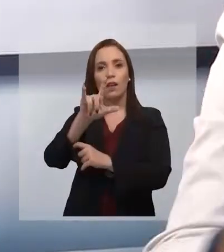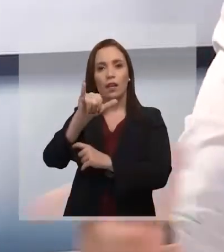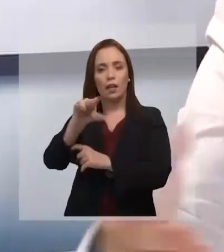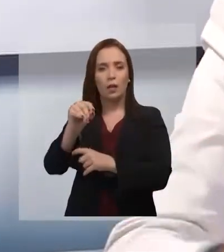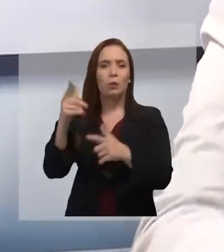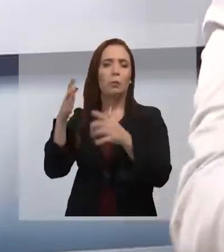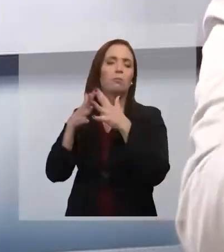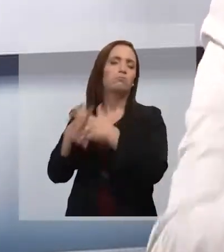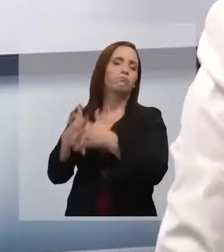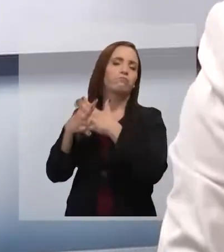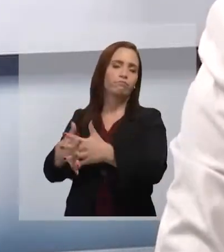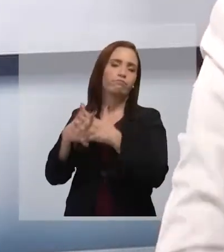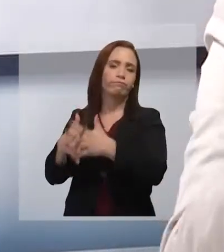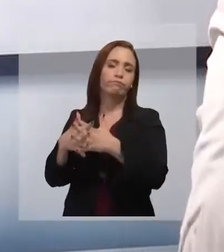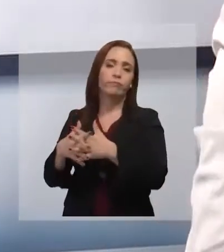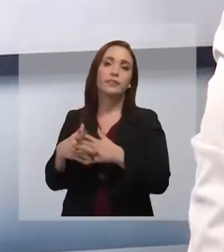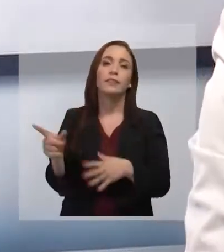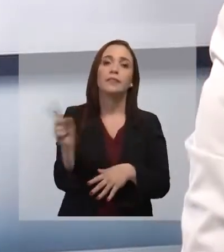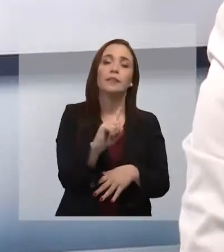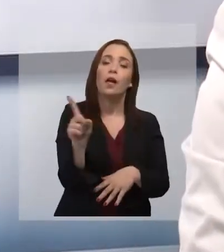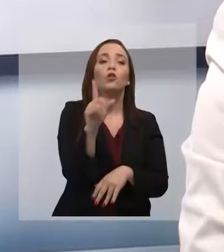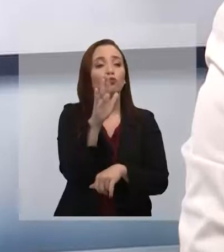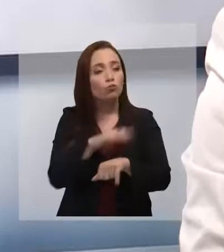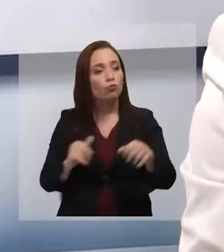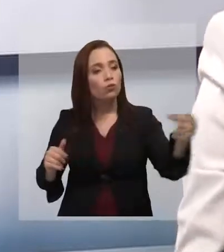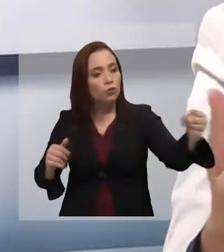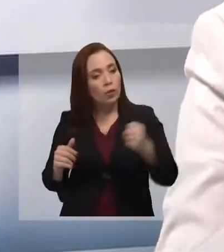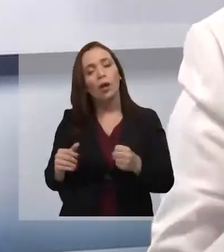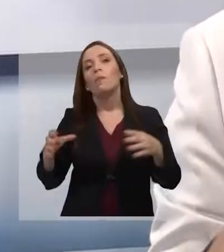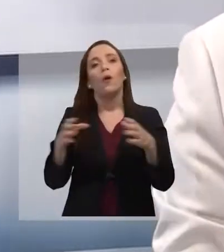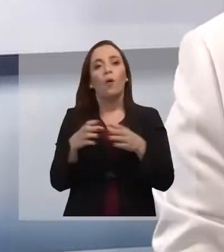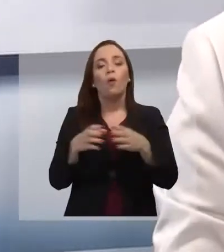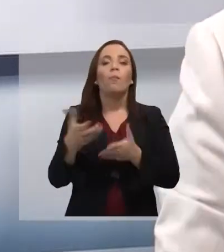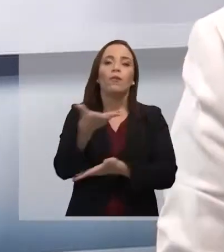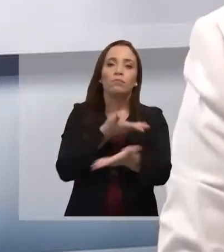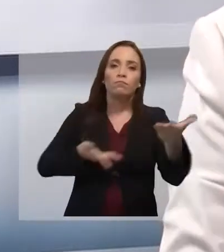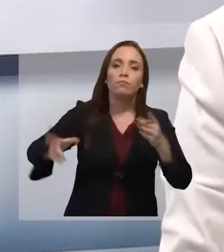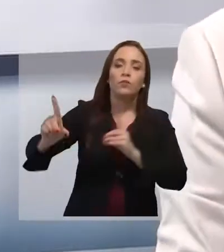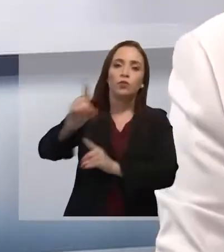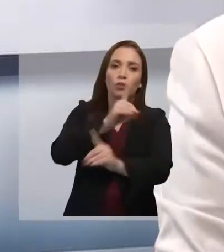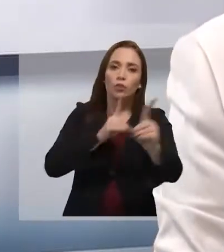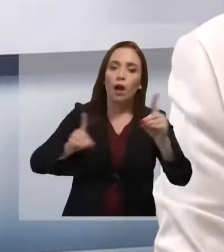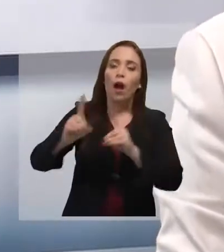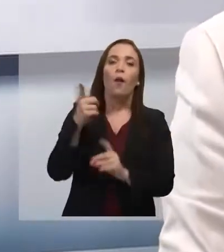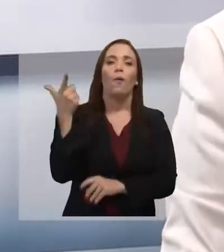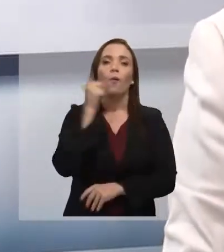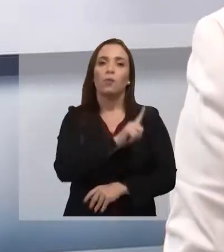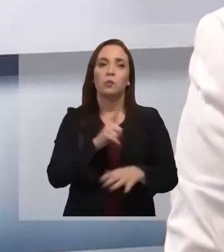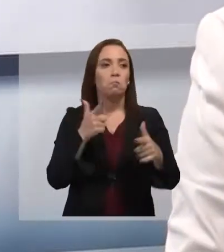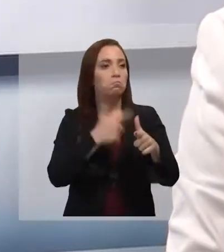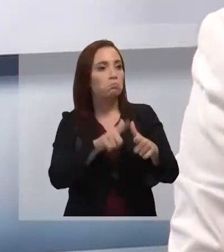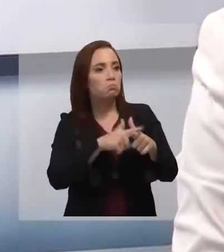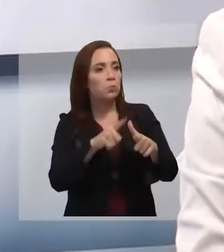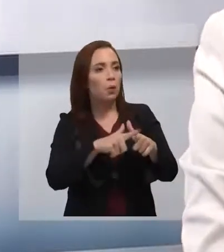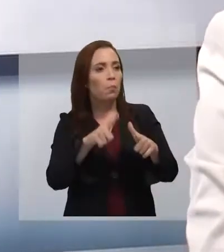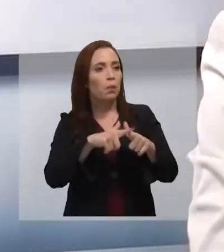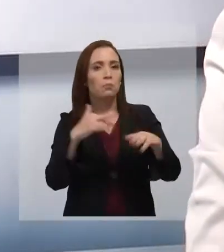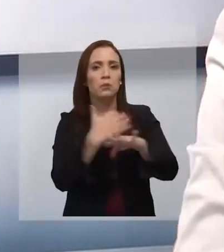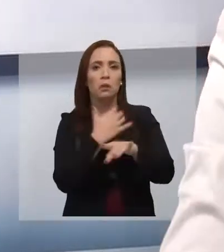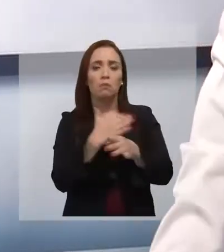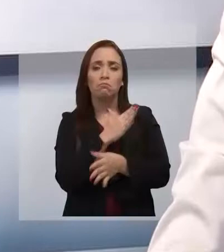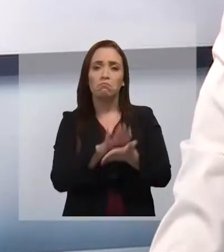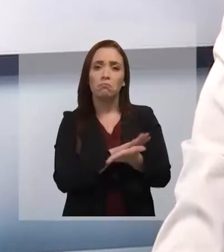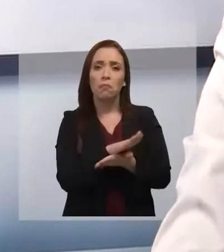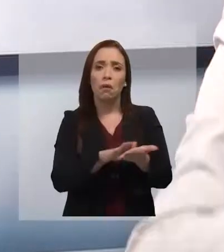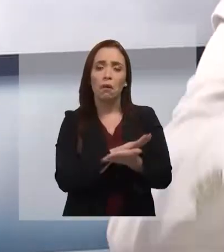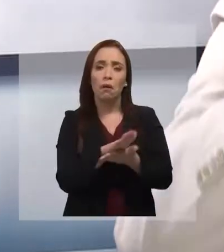tumultuou, ao invés de tumultuar, eu disse, traz o ambulante para perto, vamos dialogar. E através do diálogo, você está vendo que não está acontecendo uma confusão no centro, uma